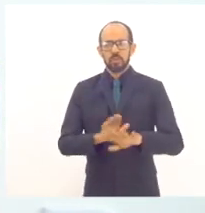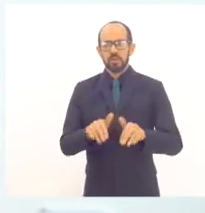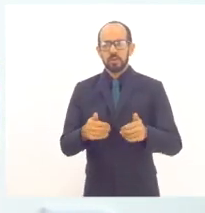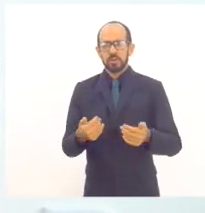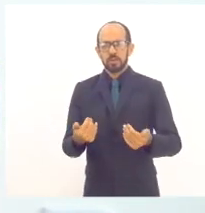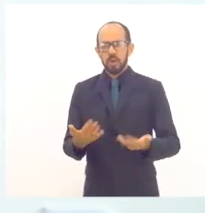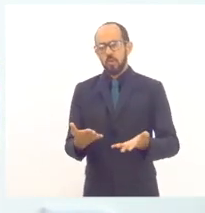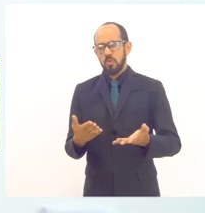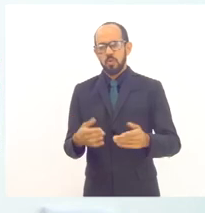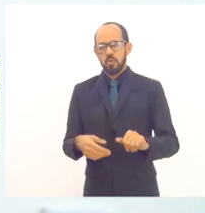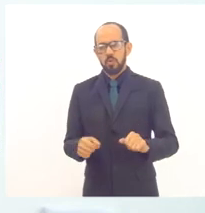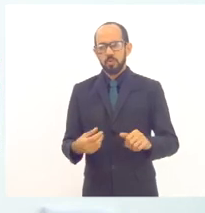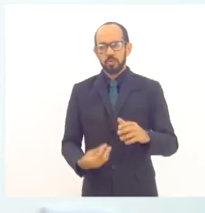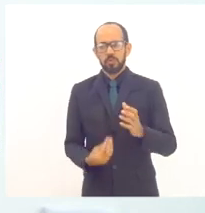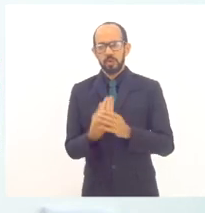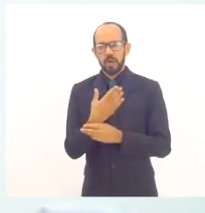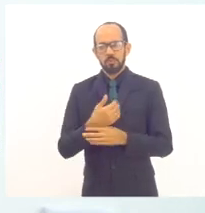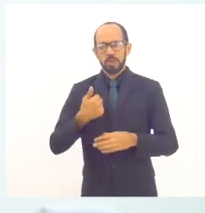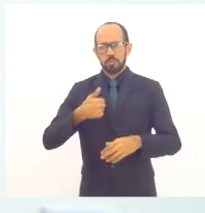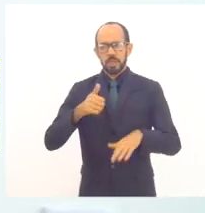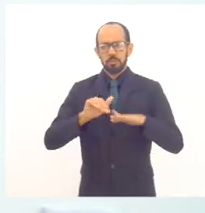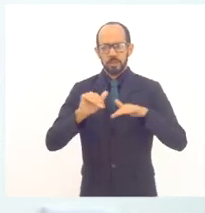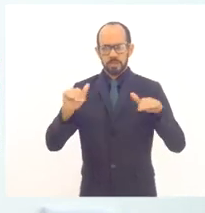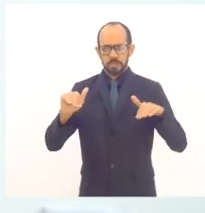isso, vamos formar a primeira mesa.